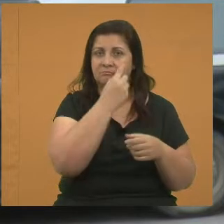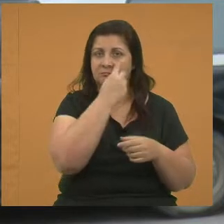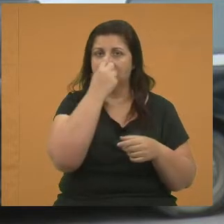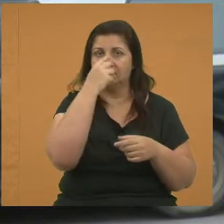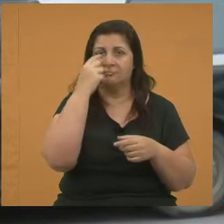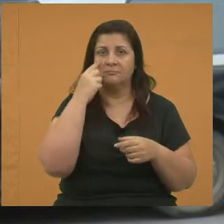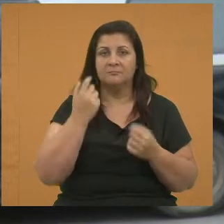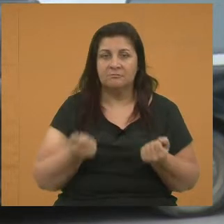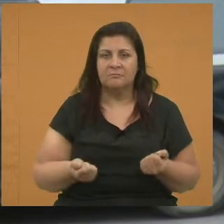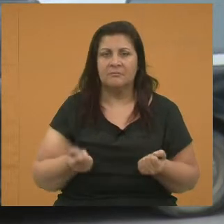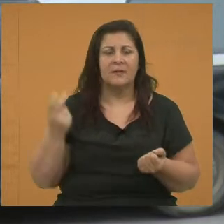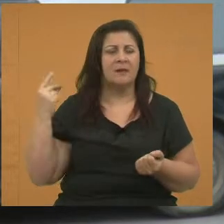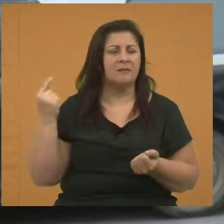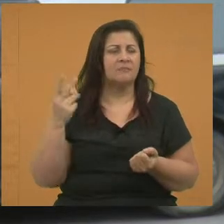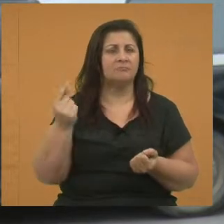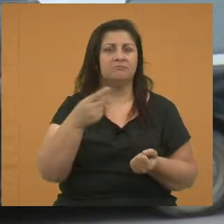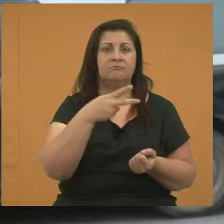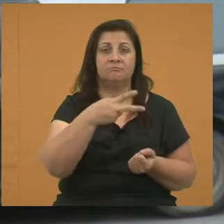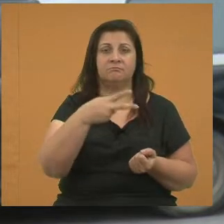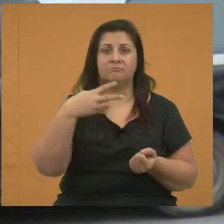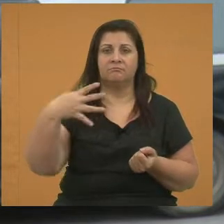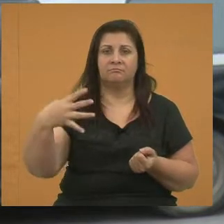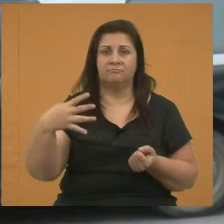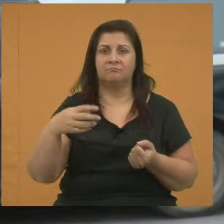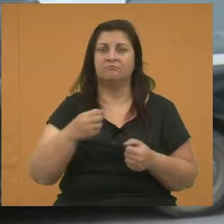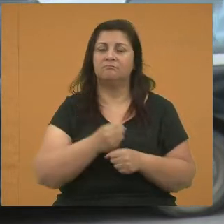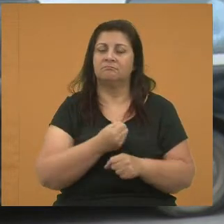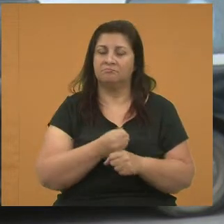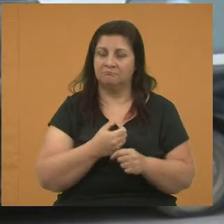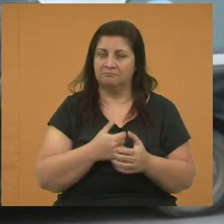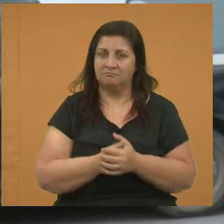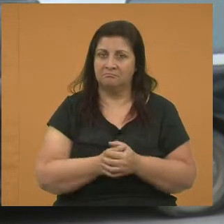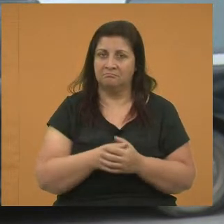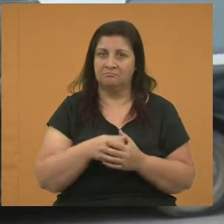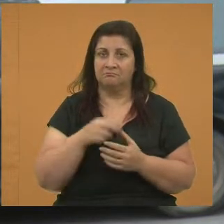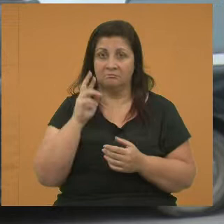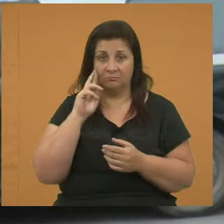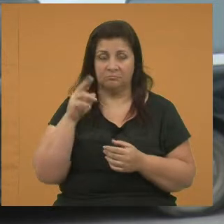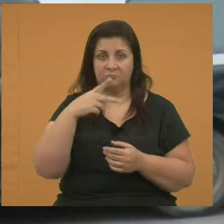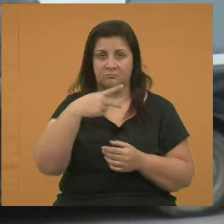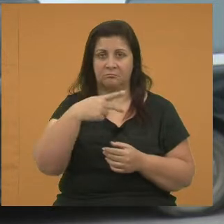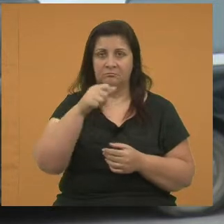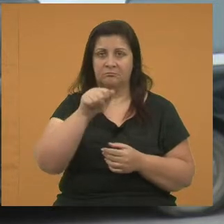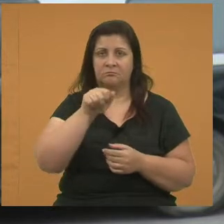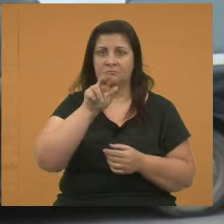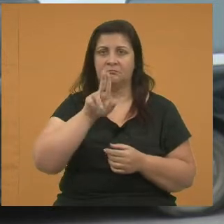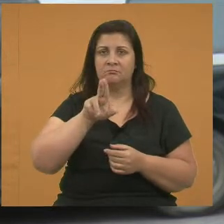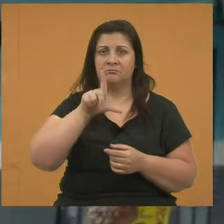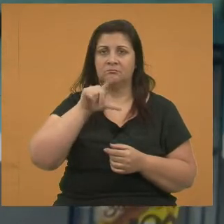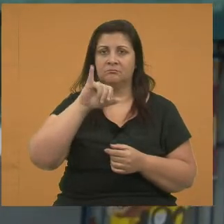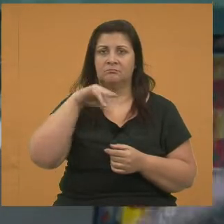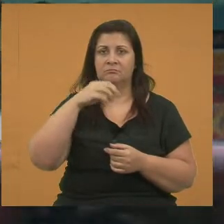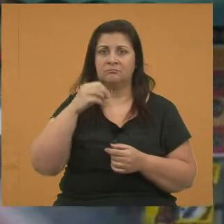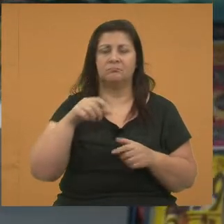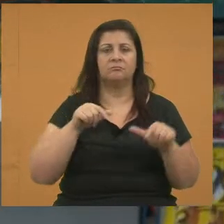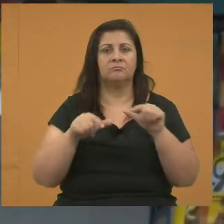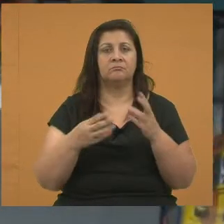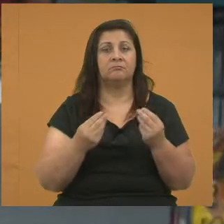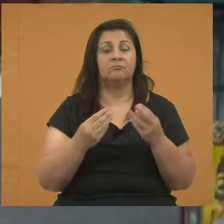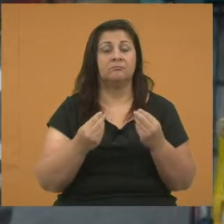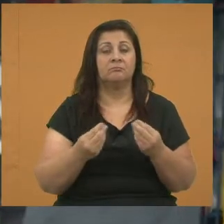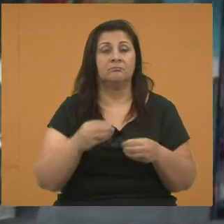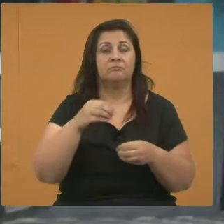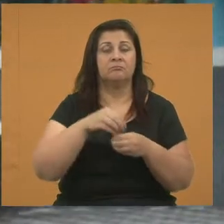E está lá há mais de 24 anos. Paulino, que é uma pessoa que trabalhou muitos anos na Gates, uma pessoa